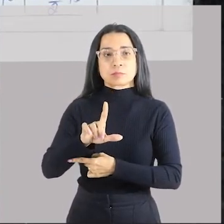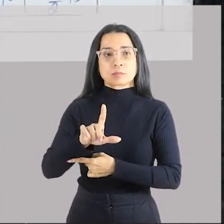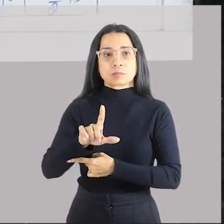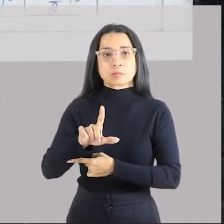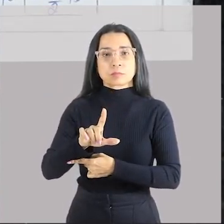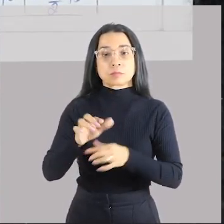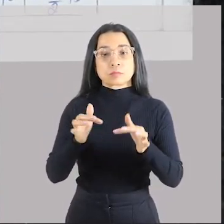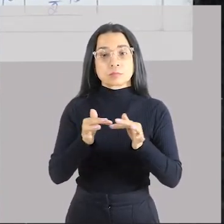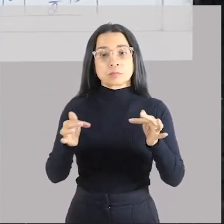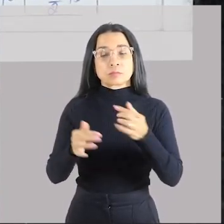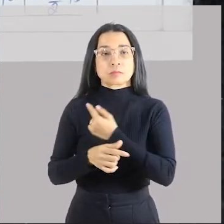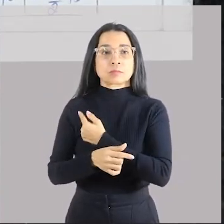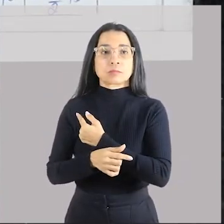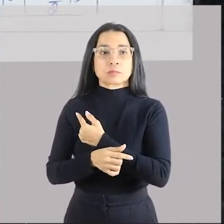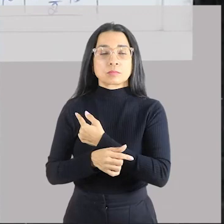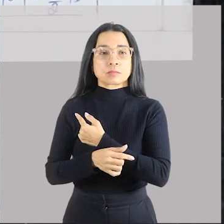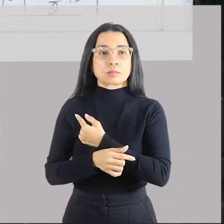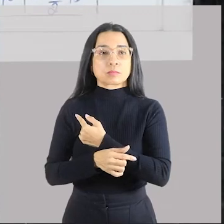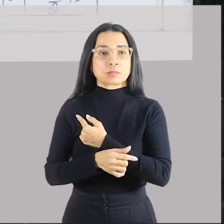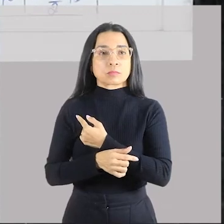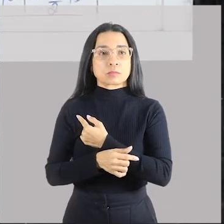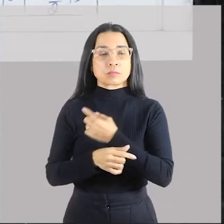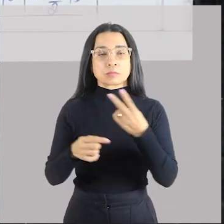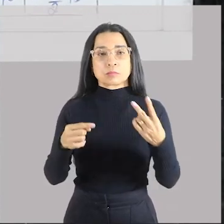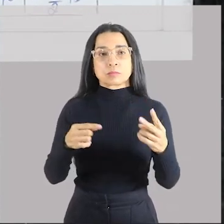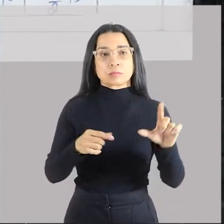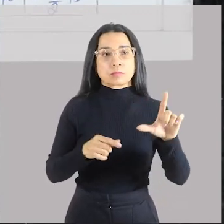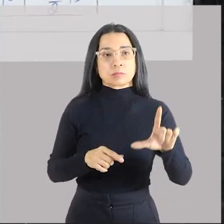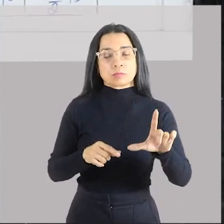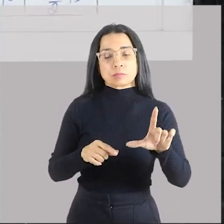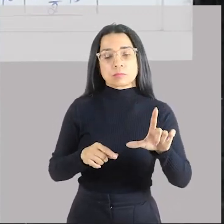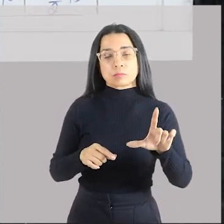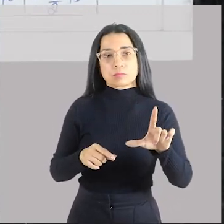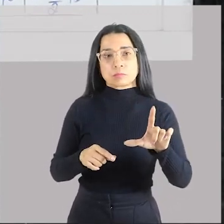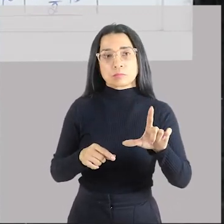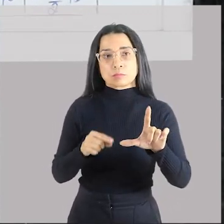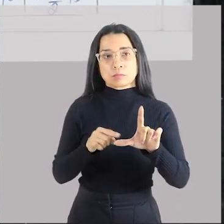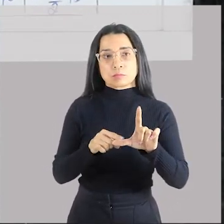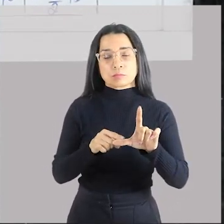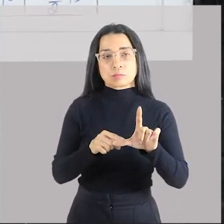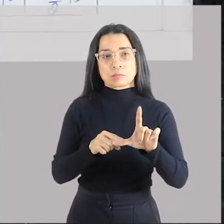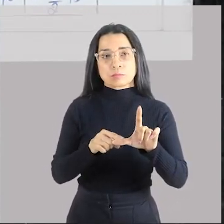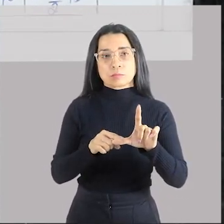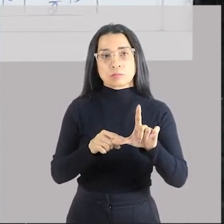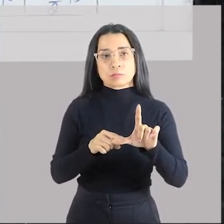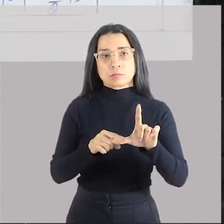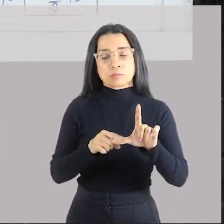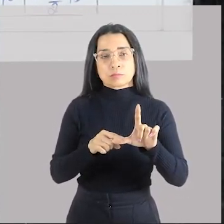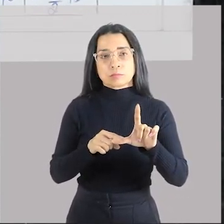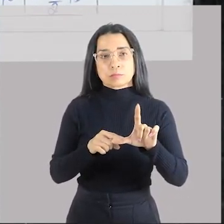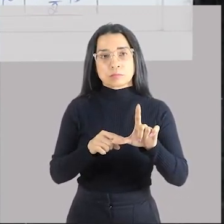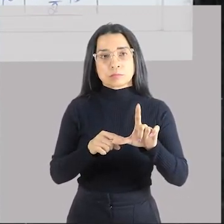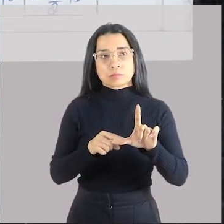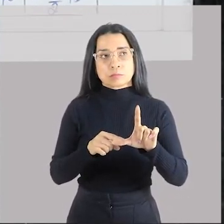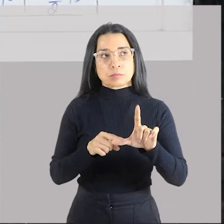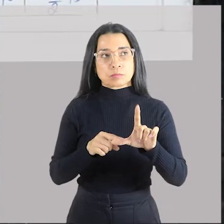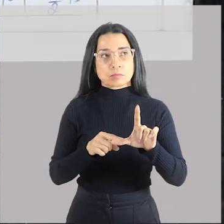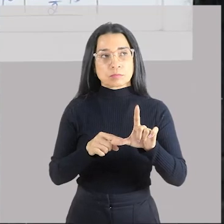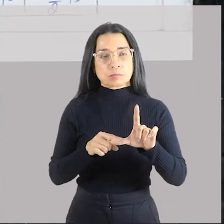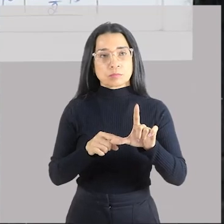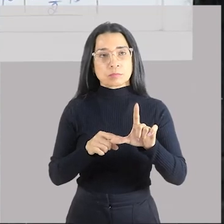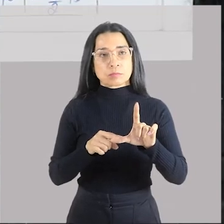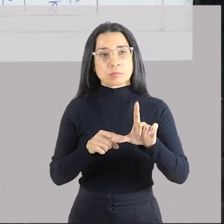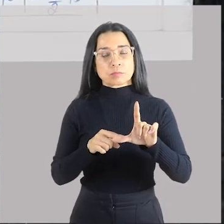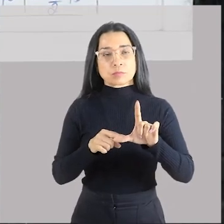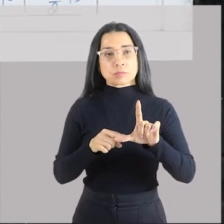professor. A fórmula é essa. L no triângulo agora O triângulo equilátero,